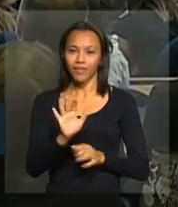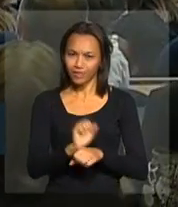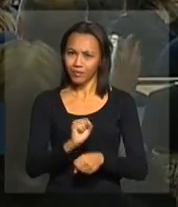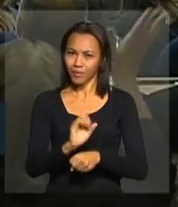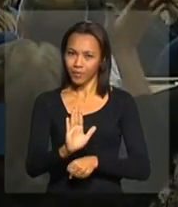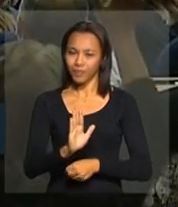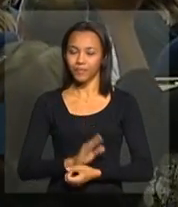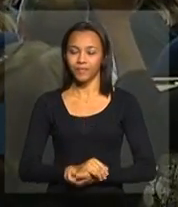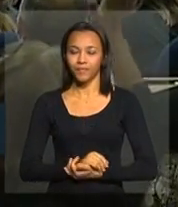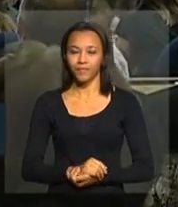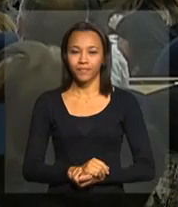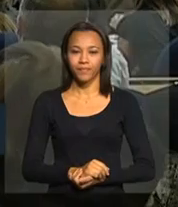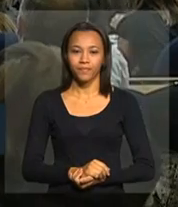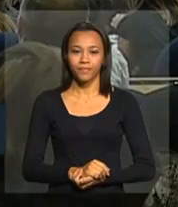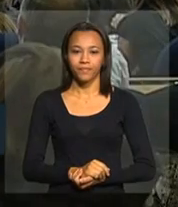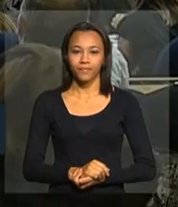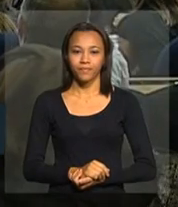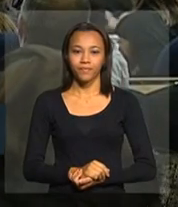aí, Nívia.